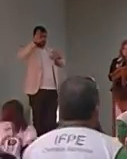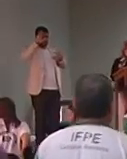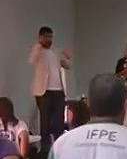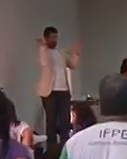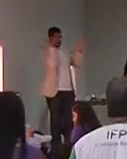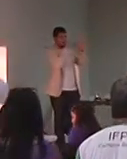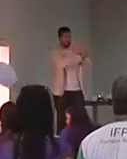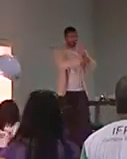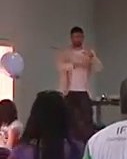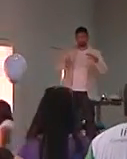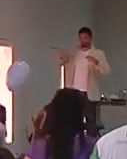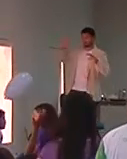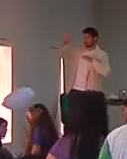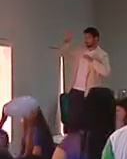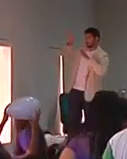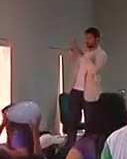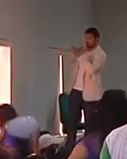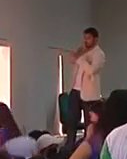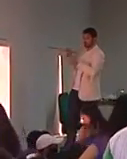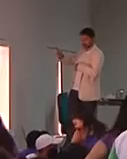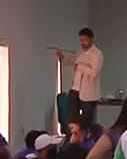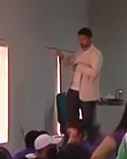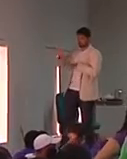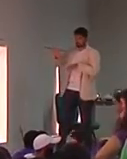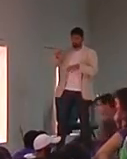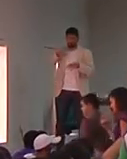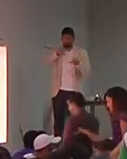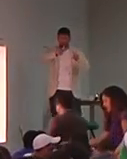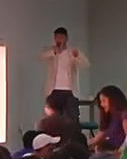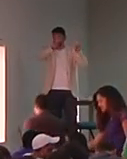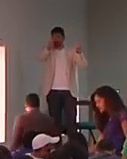candidato. Eu sortearei um tema